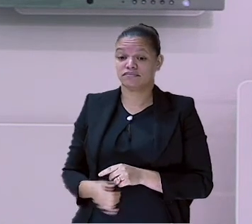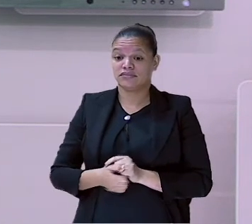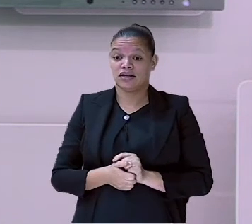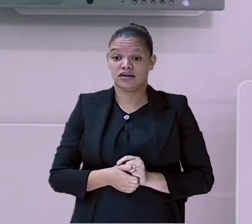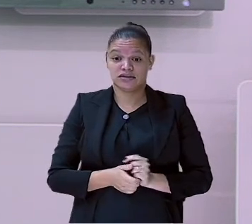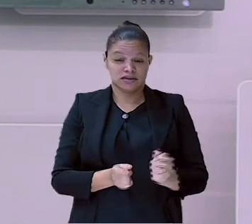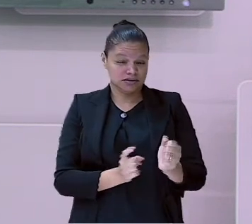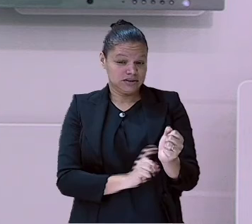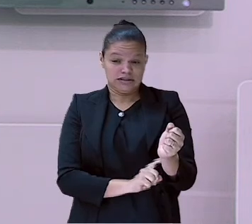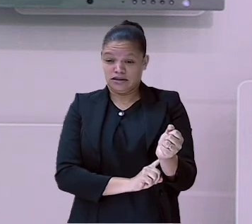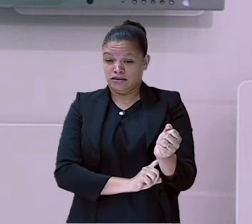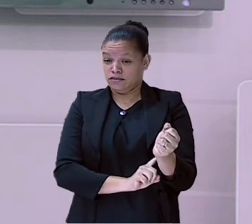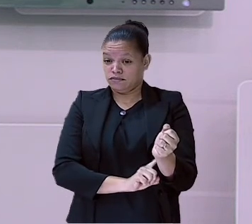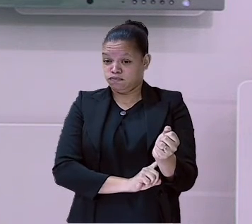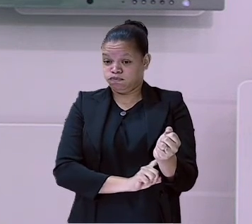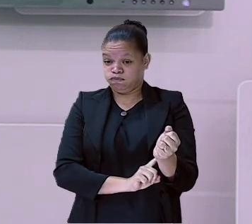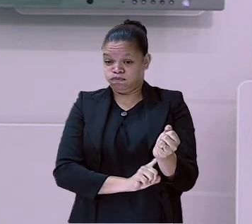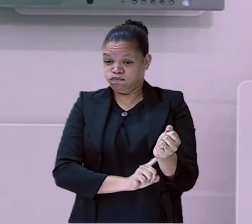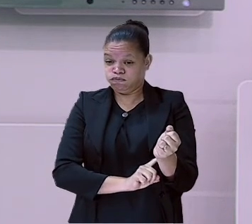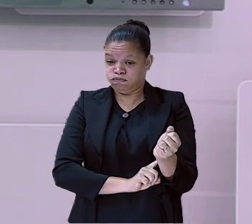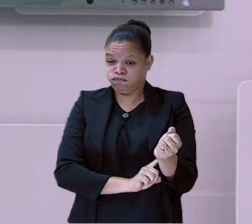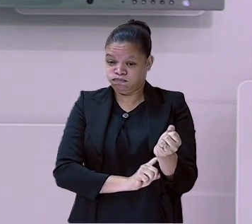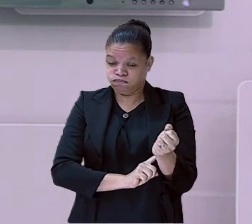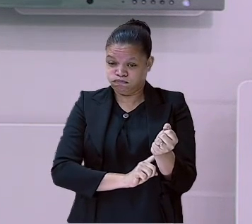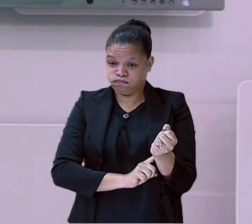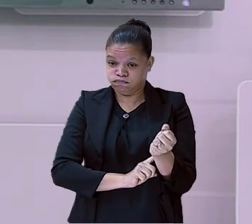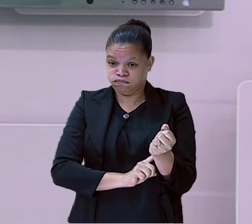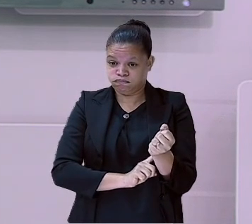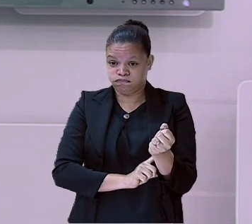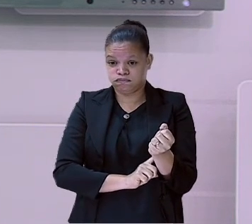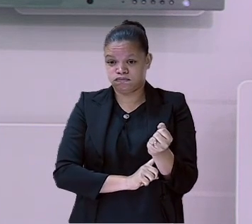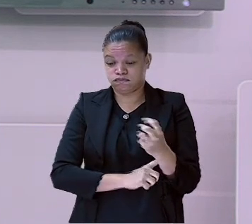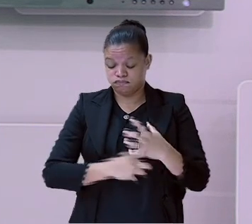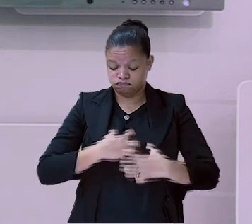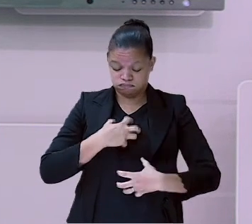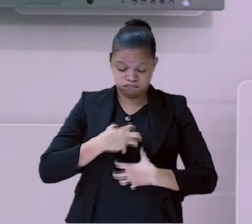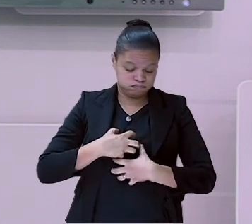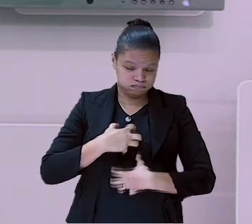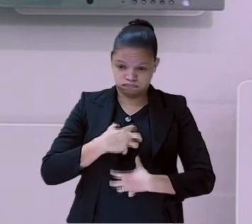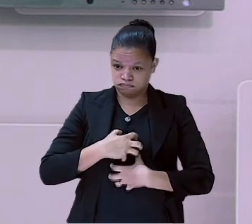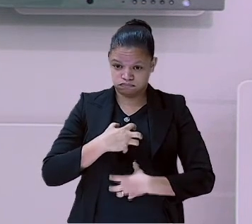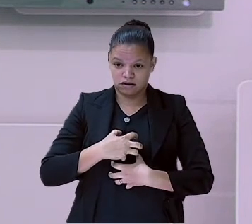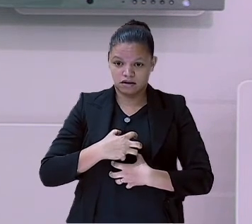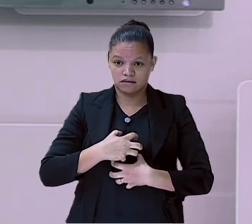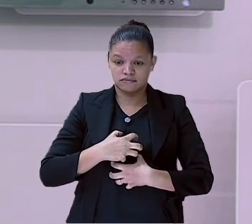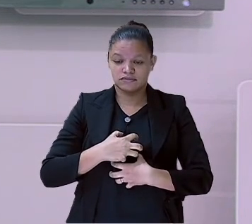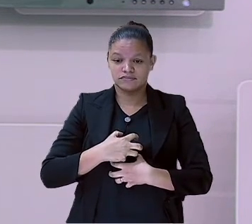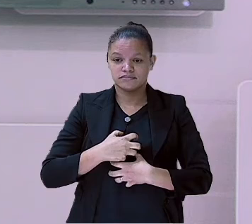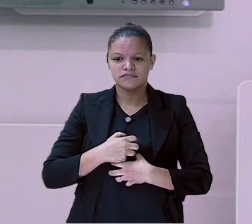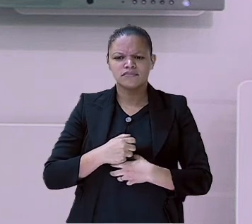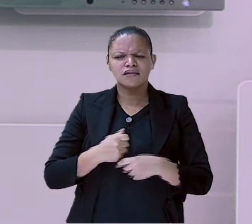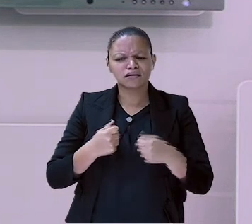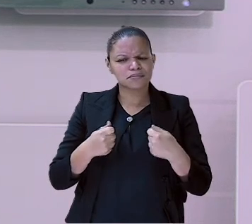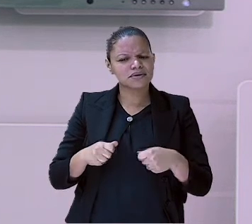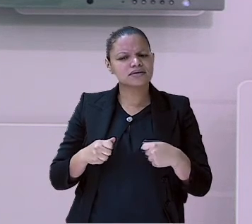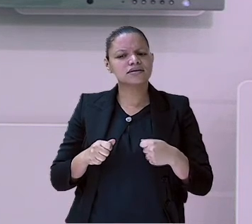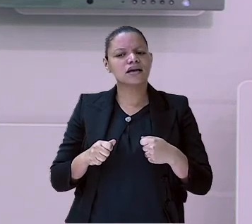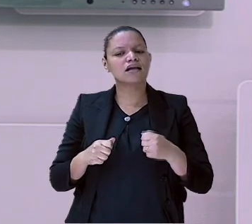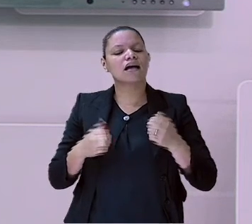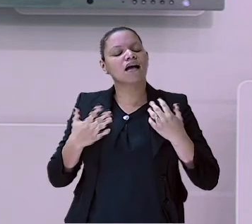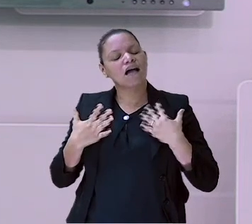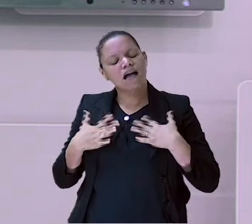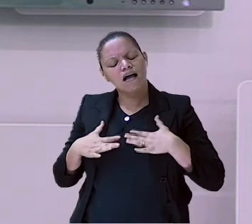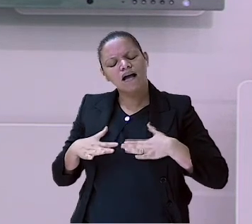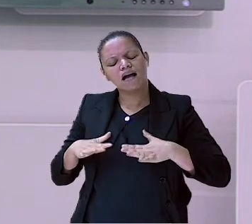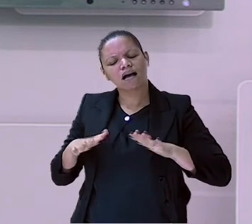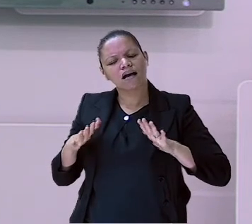leva ao estresse e fuja aí dessa situação. E assim você vai conseguindo levar a vida de boa,